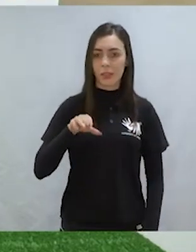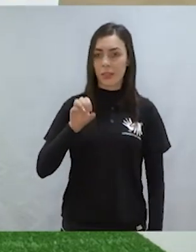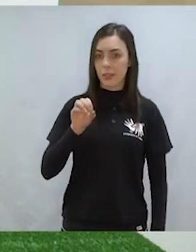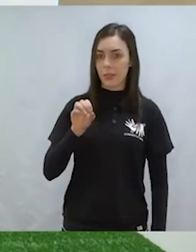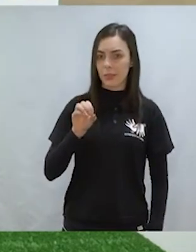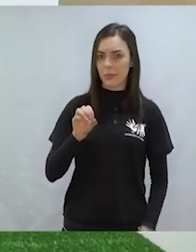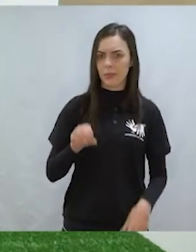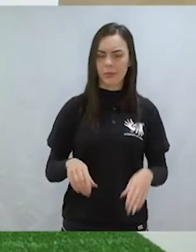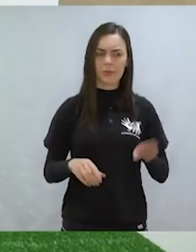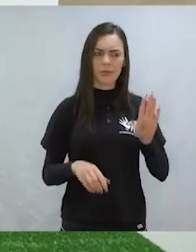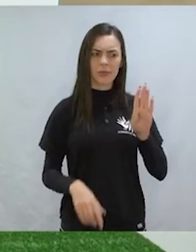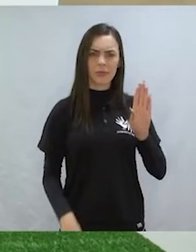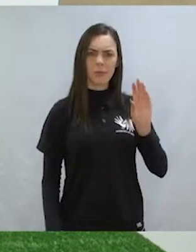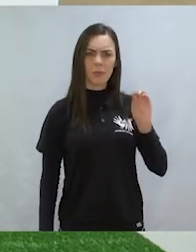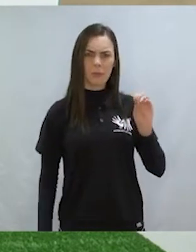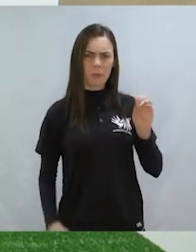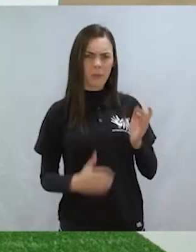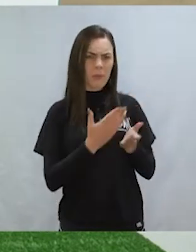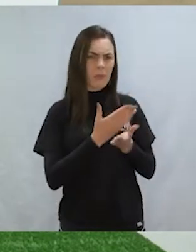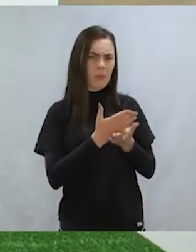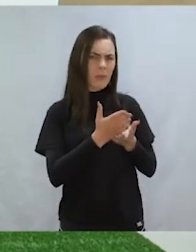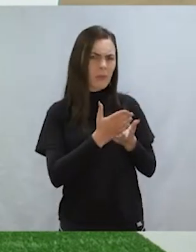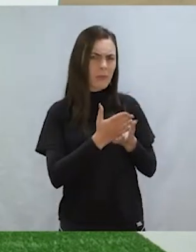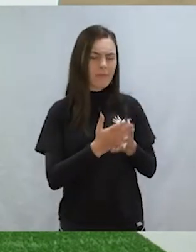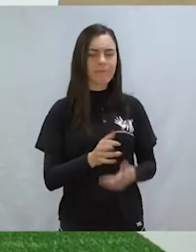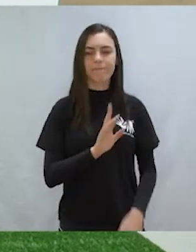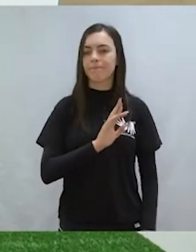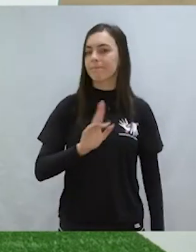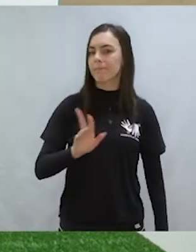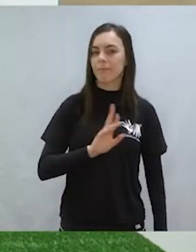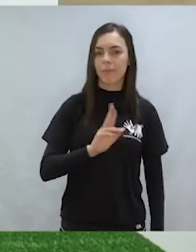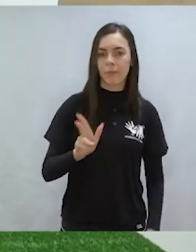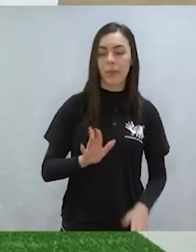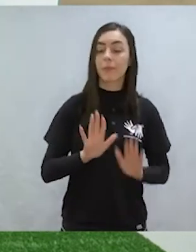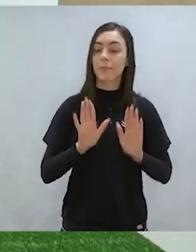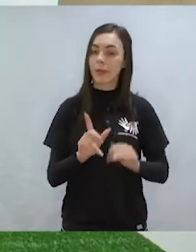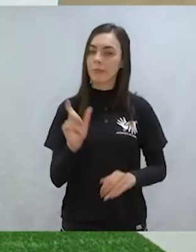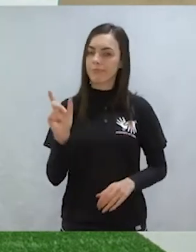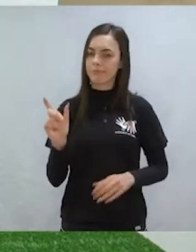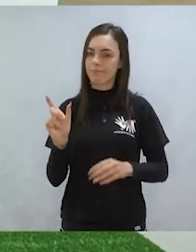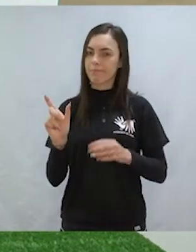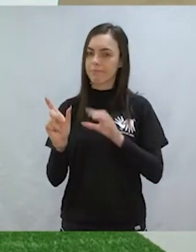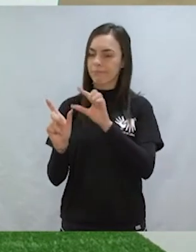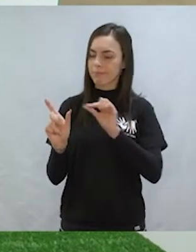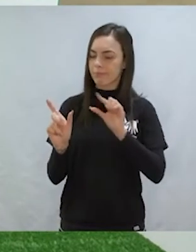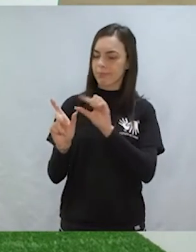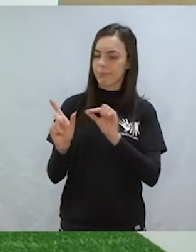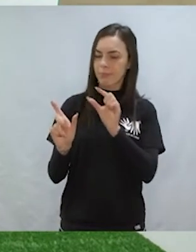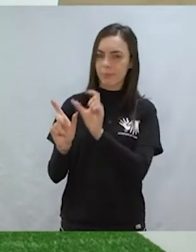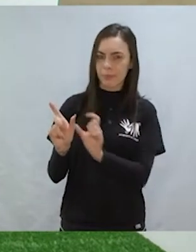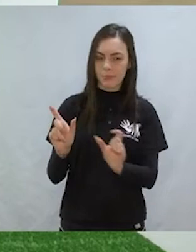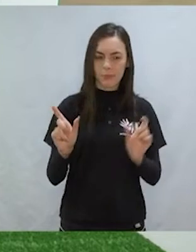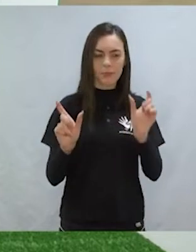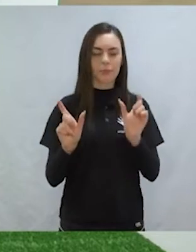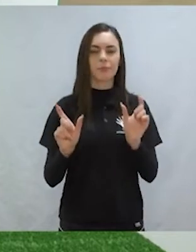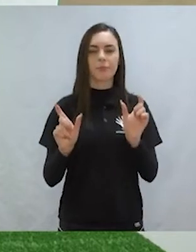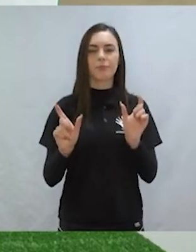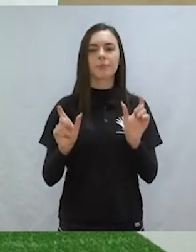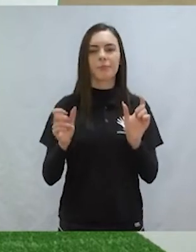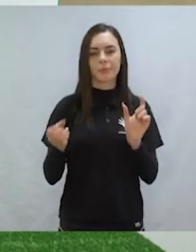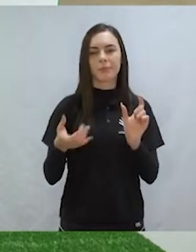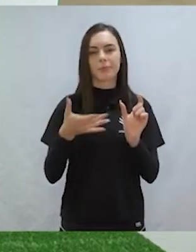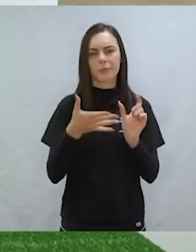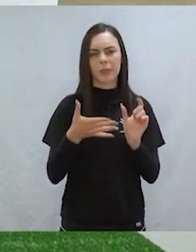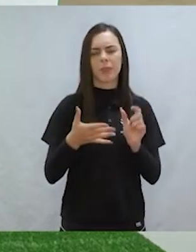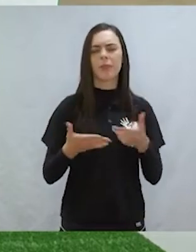começa com a sílaba bo, mas saiu da palavra boneca. Então, o que é o